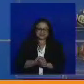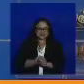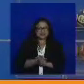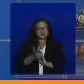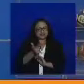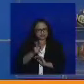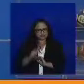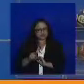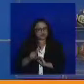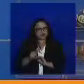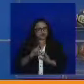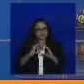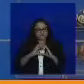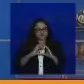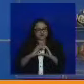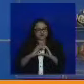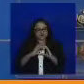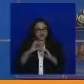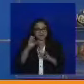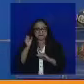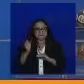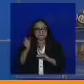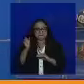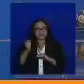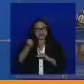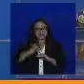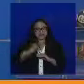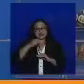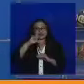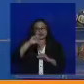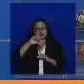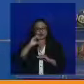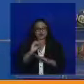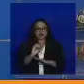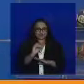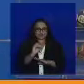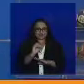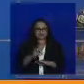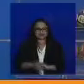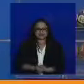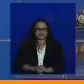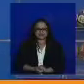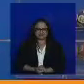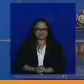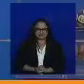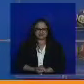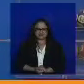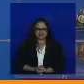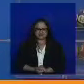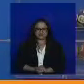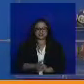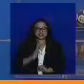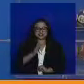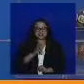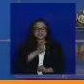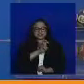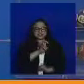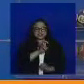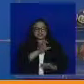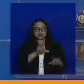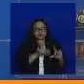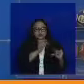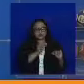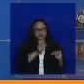Mais uma bola na tela. Branca, número 90. Branca, 90. Foram sorteados 5